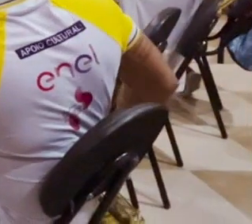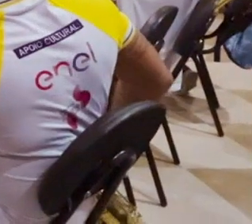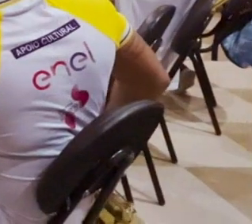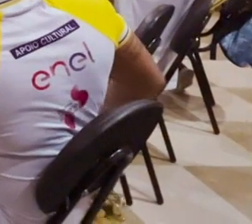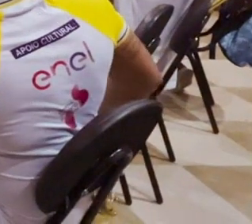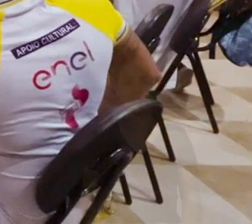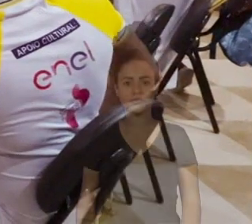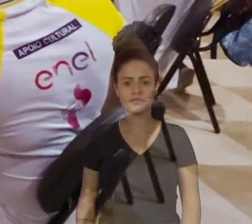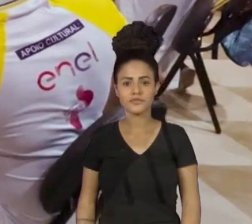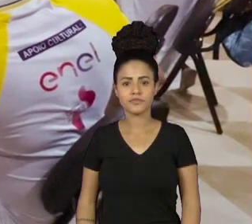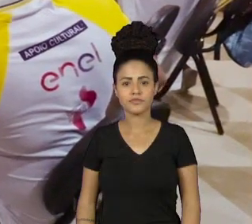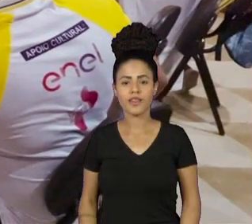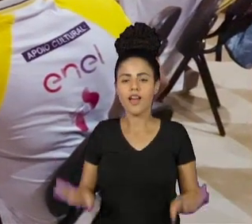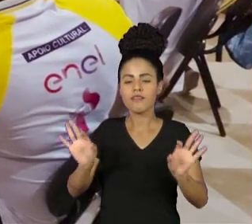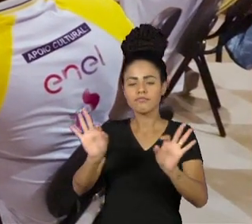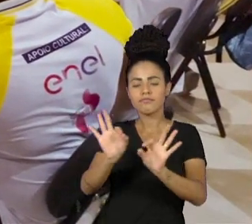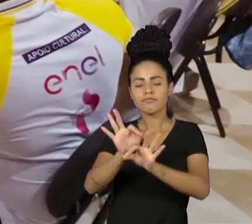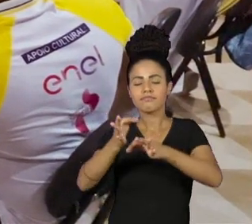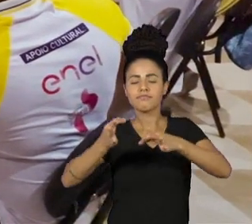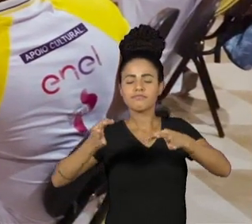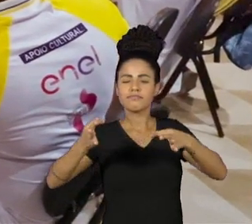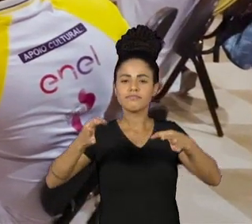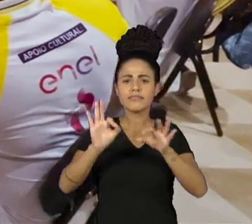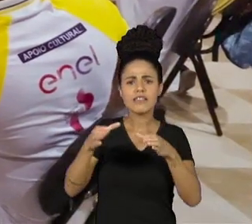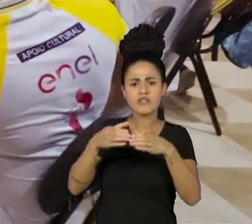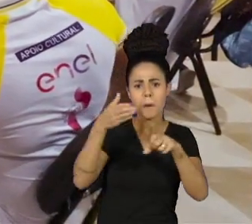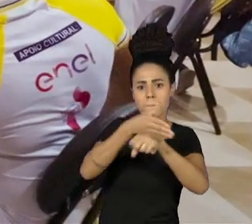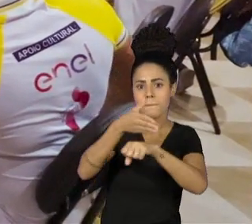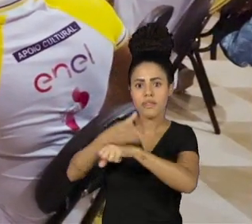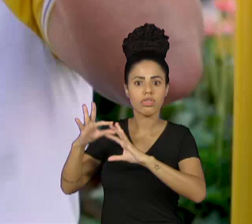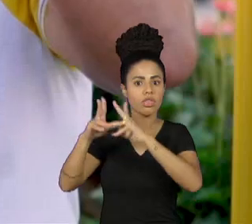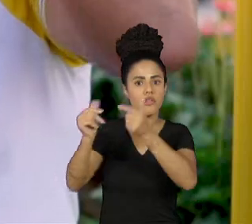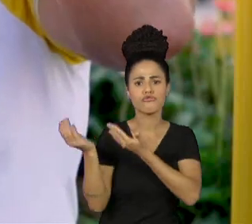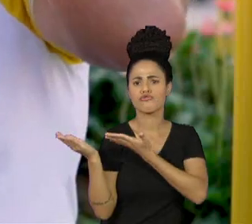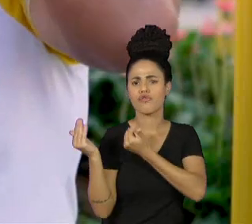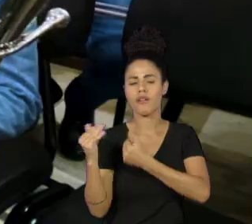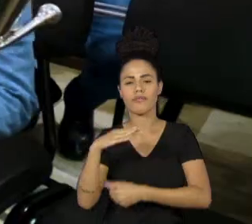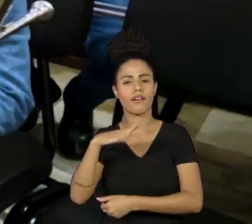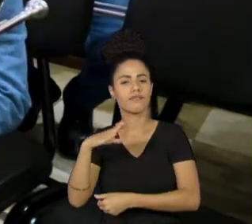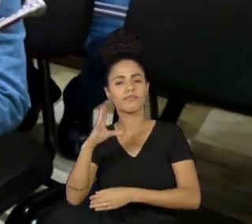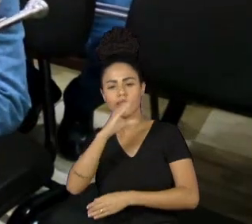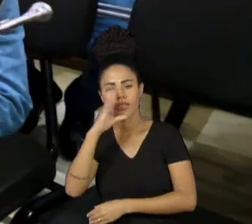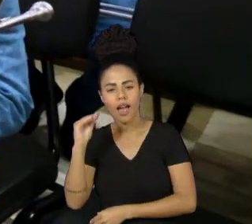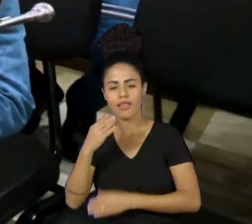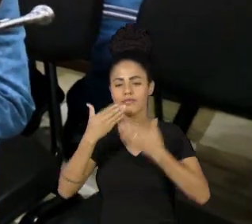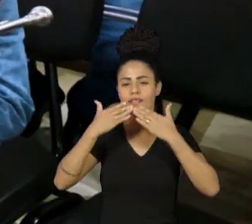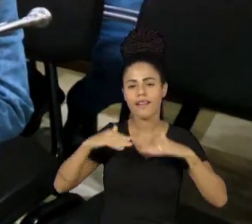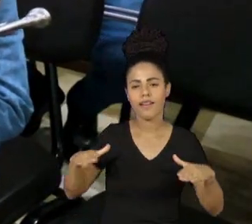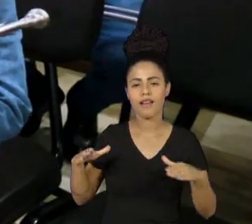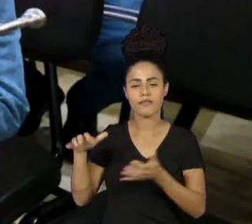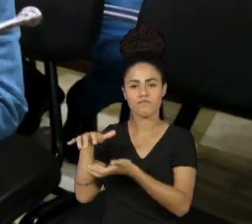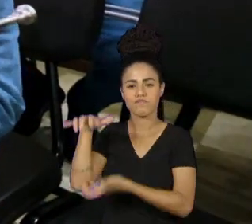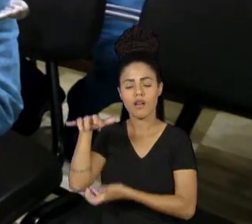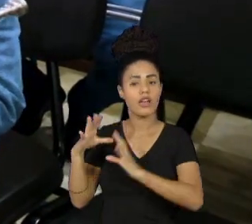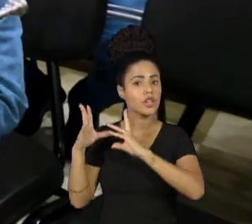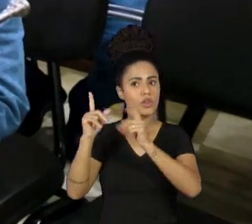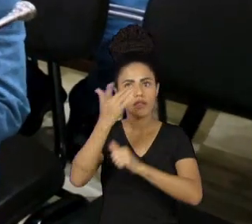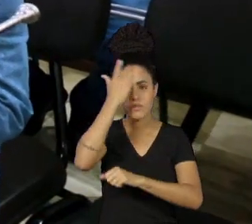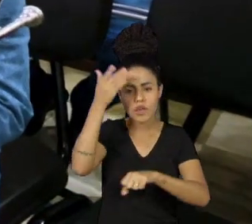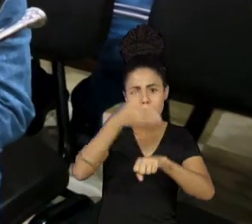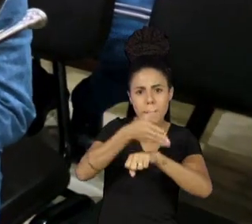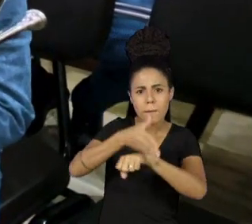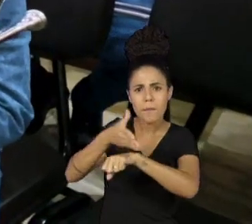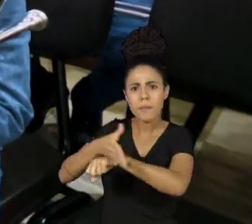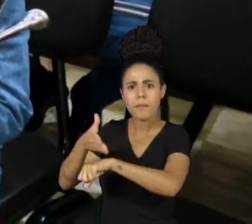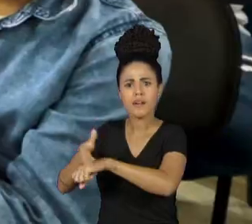Na filarmônica participa todo mundo, jovem, não só jovem, como idoso, criança. É, sofá. Tem... Mas aqui é assim.